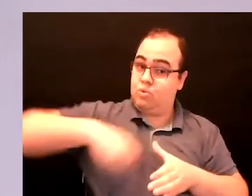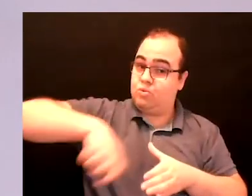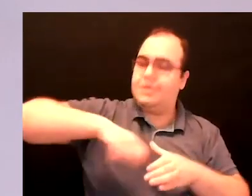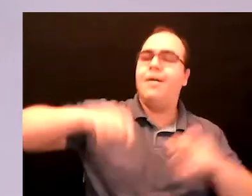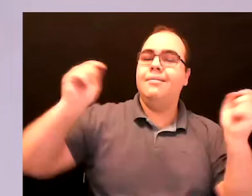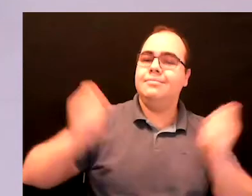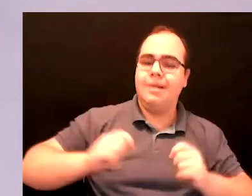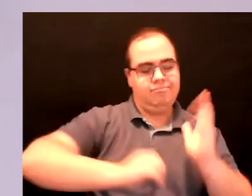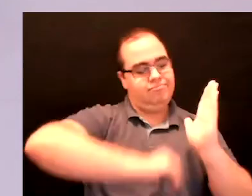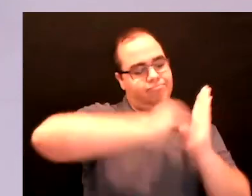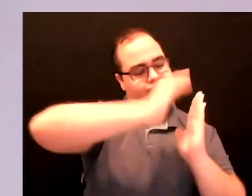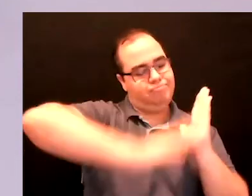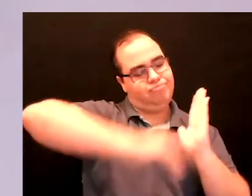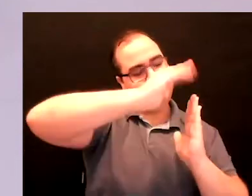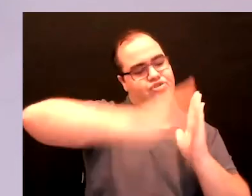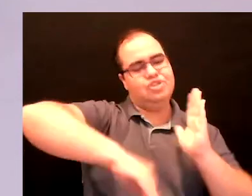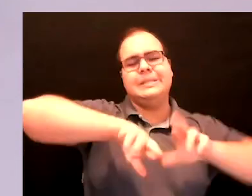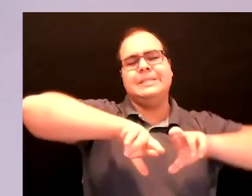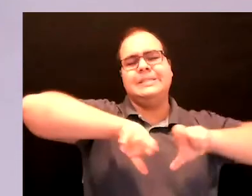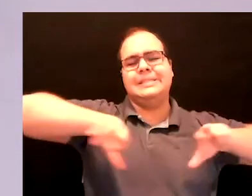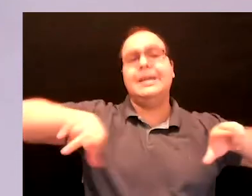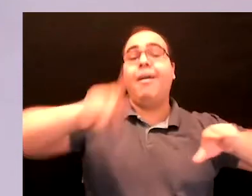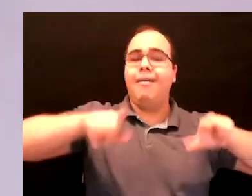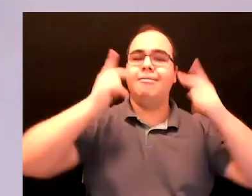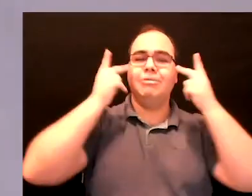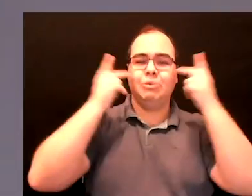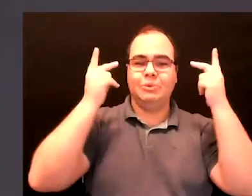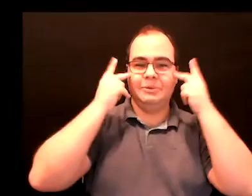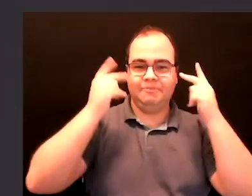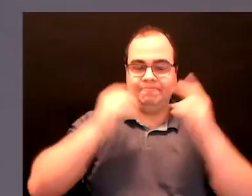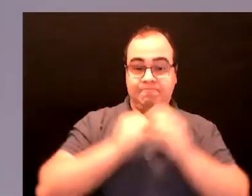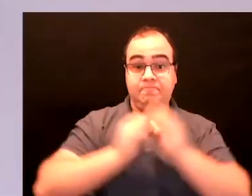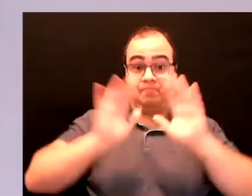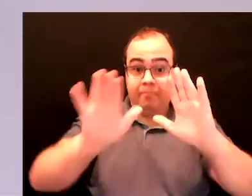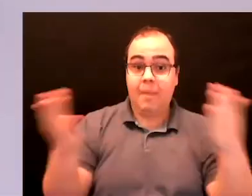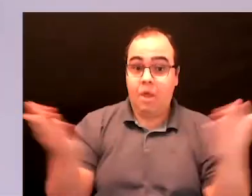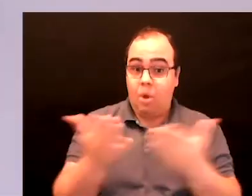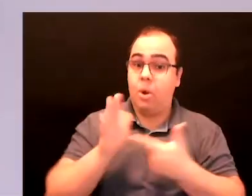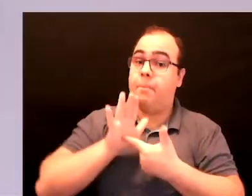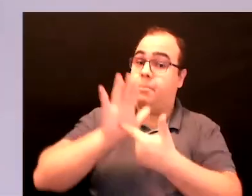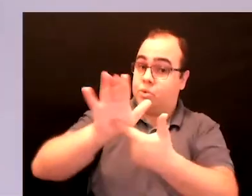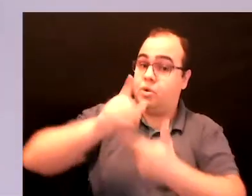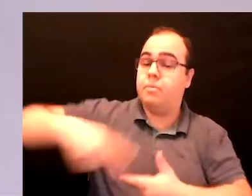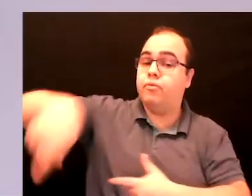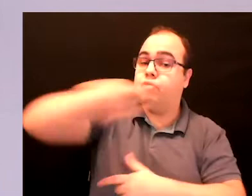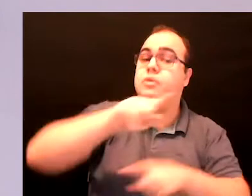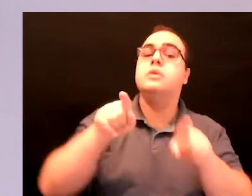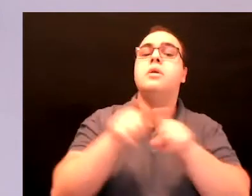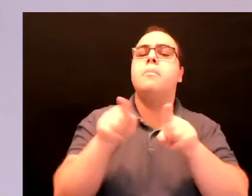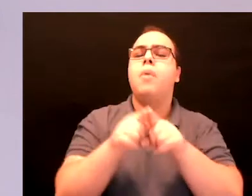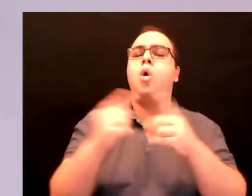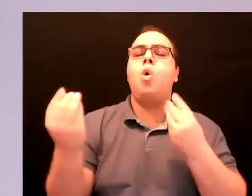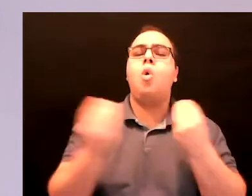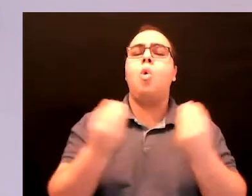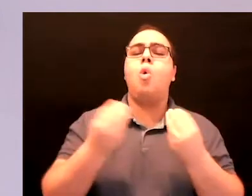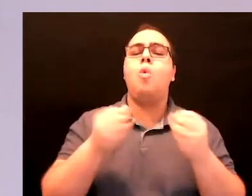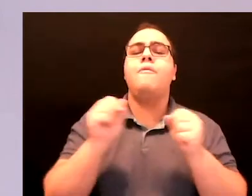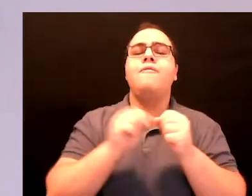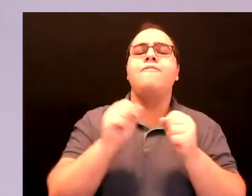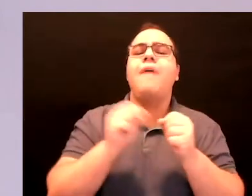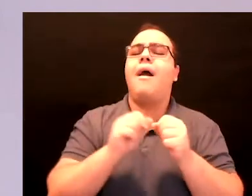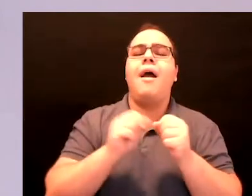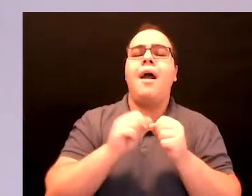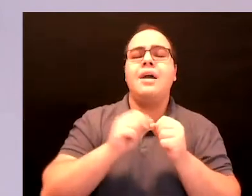né, para fazer essas tintas naturais. Eu quero mostrar para vocês também como